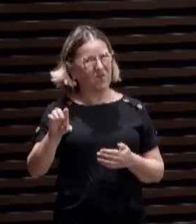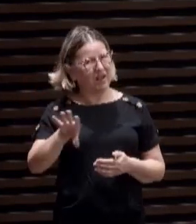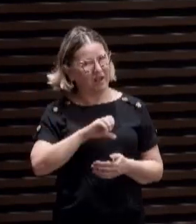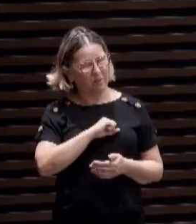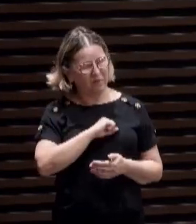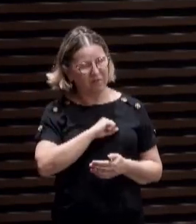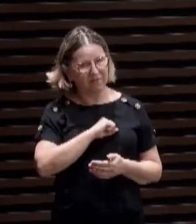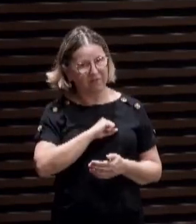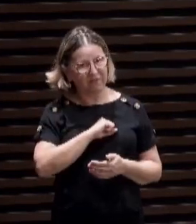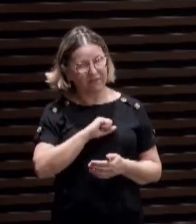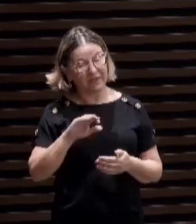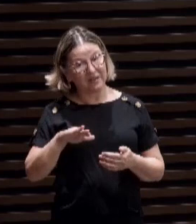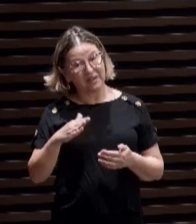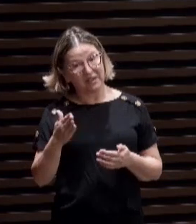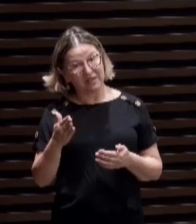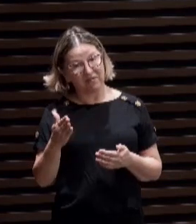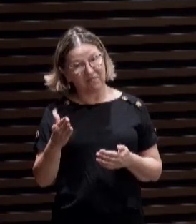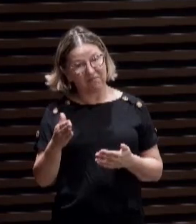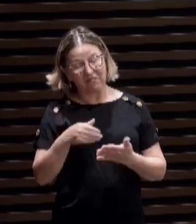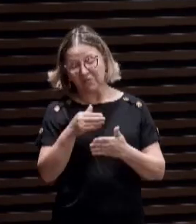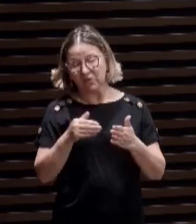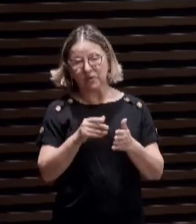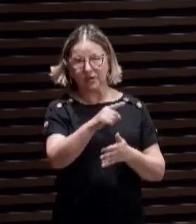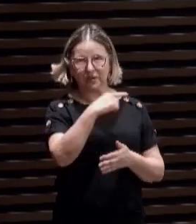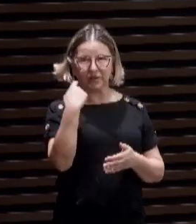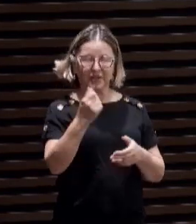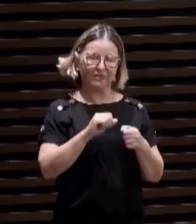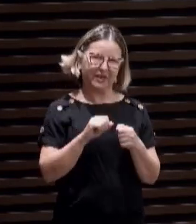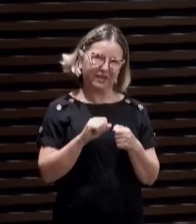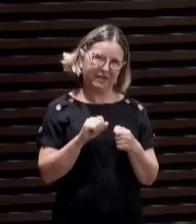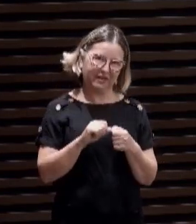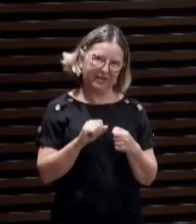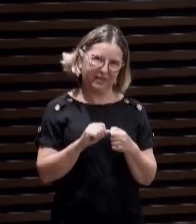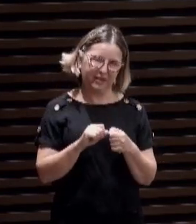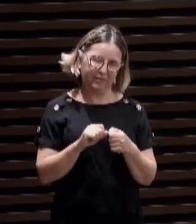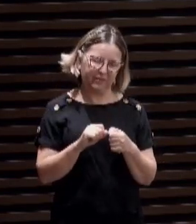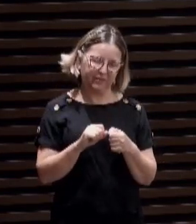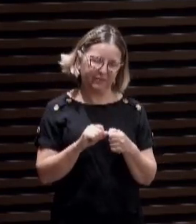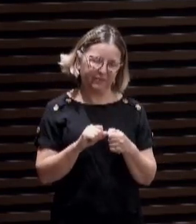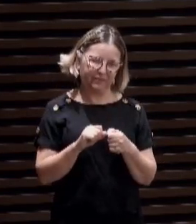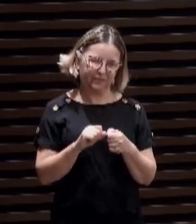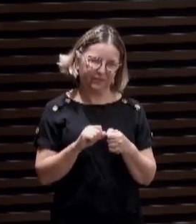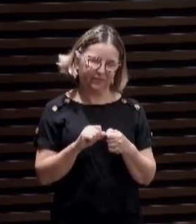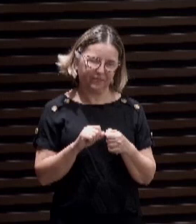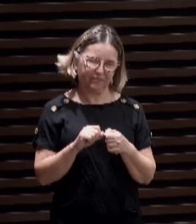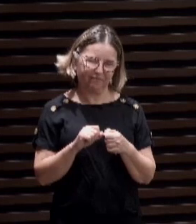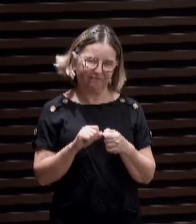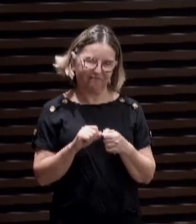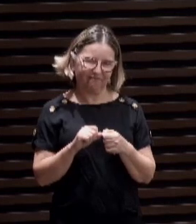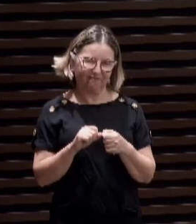considerar que tudo aquilo que nós fazemos é aquela categoria de madeira, feno e